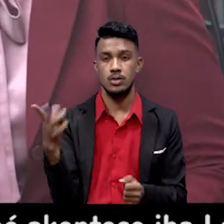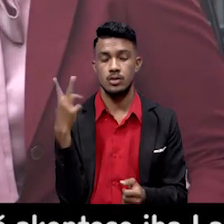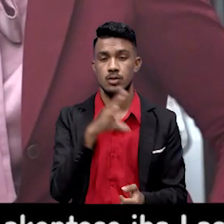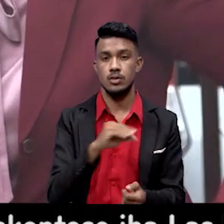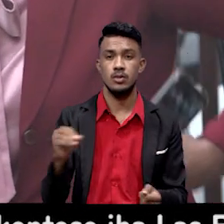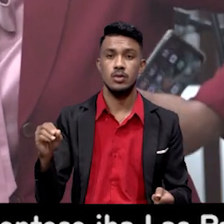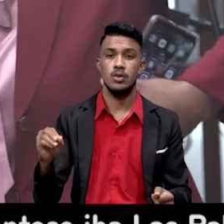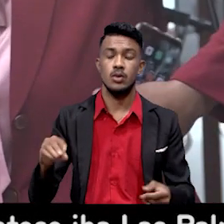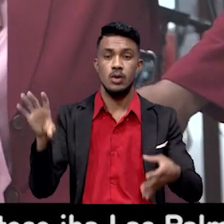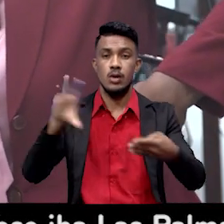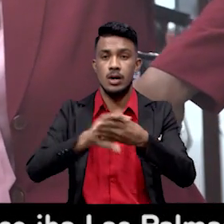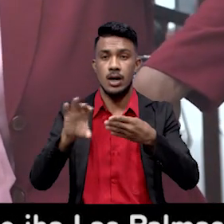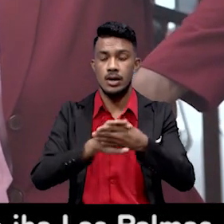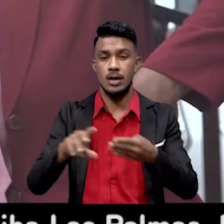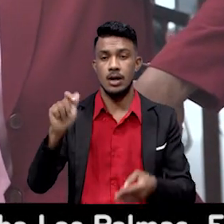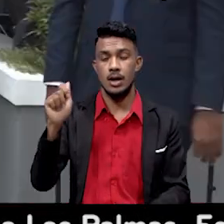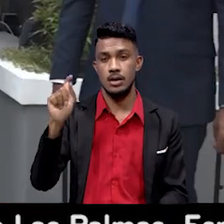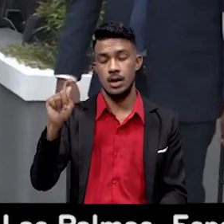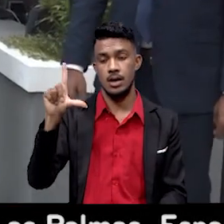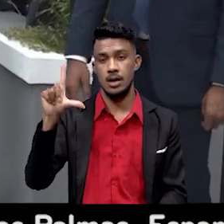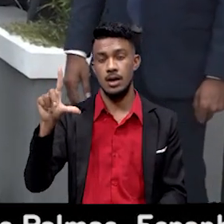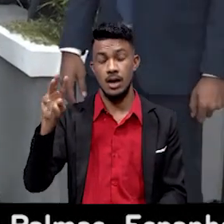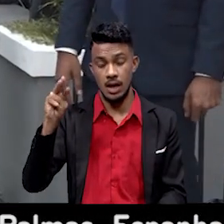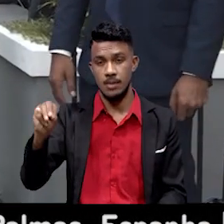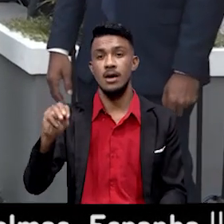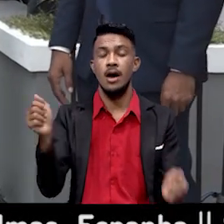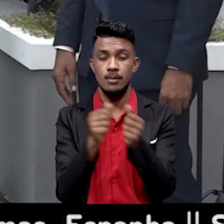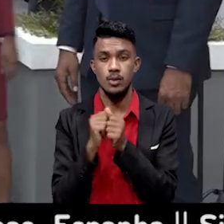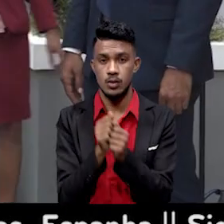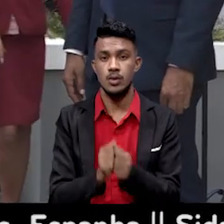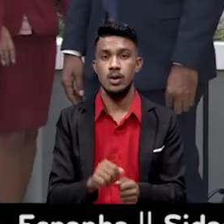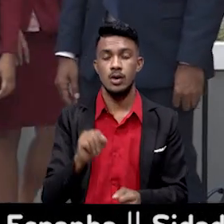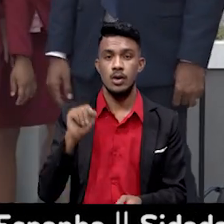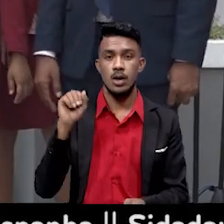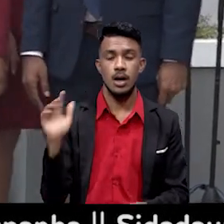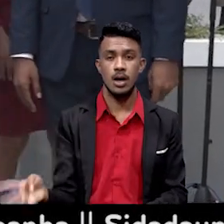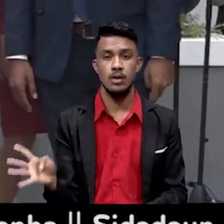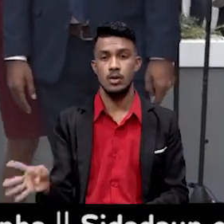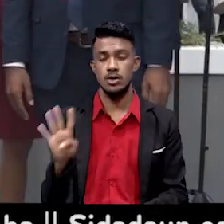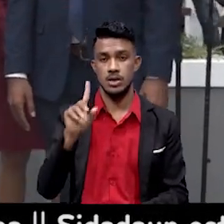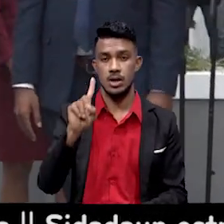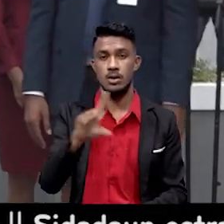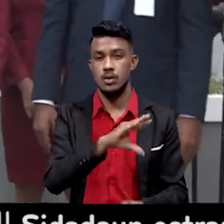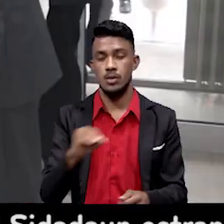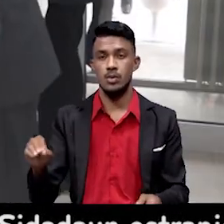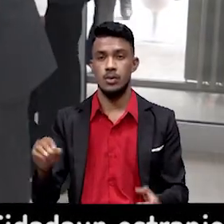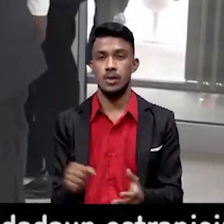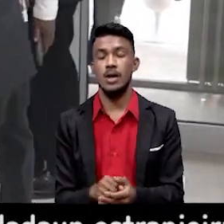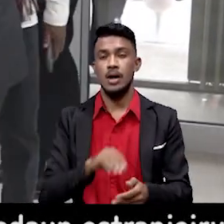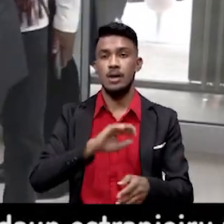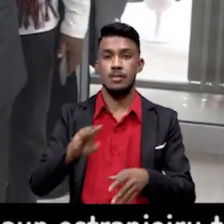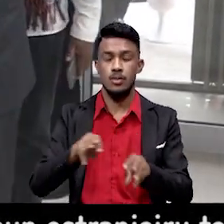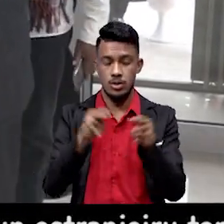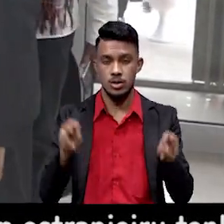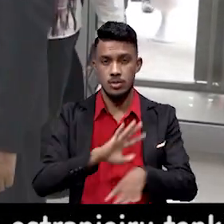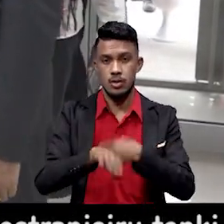cartão crédito KATM Hamutuk Hatnulo Resen Ida, no pos Hamutuk Limanulo Resen Rua e a território Tomac, Leopoldina